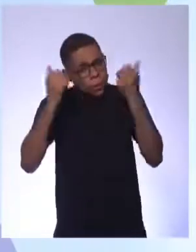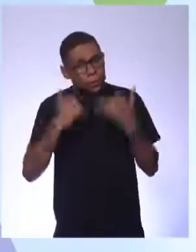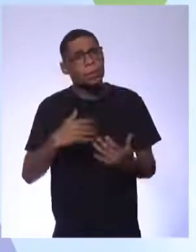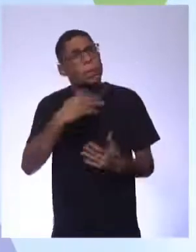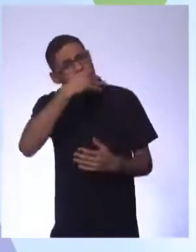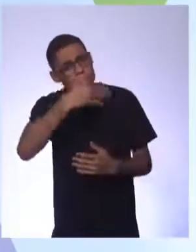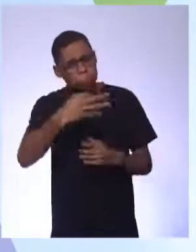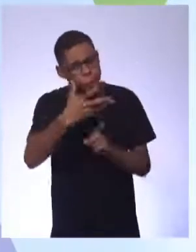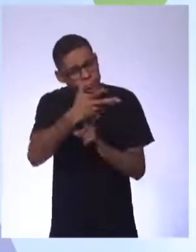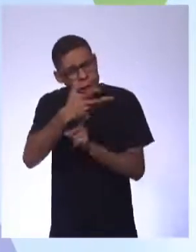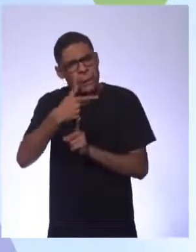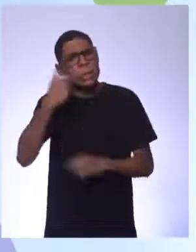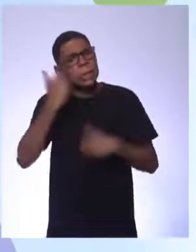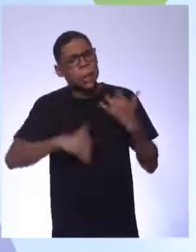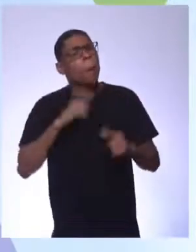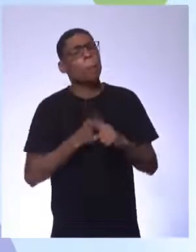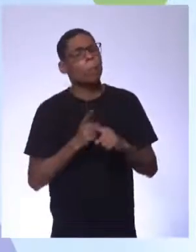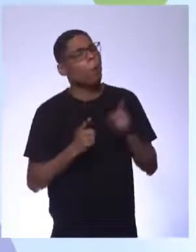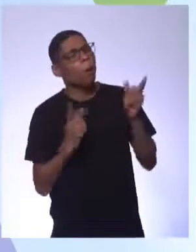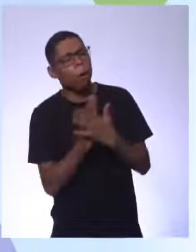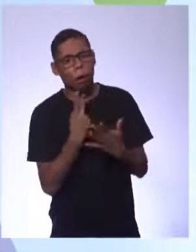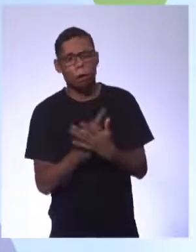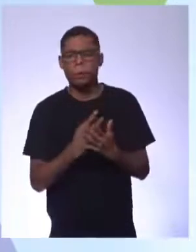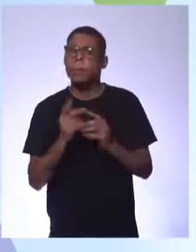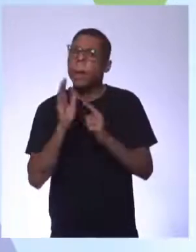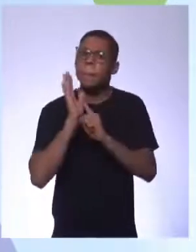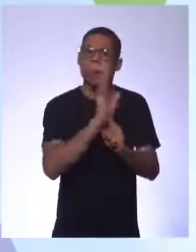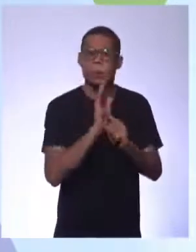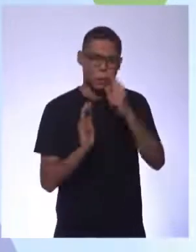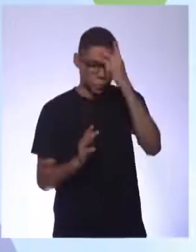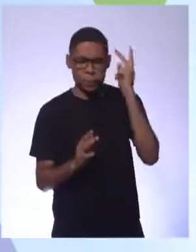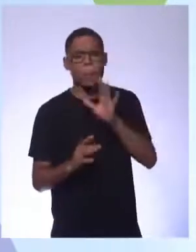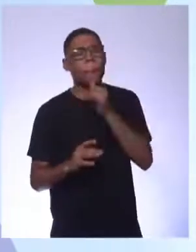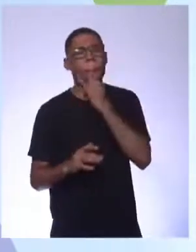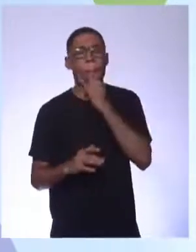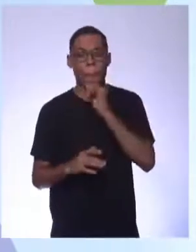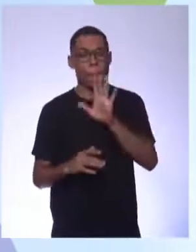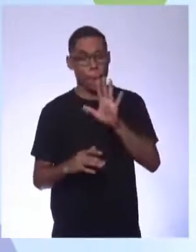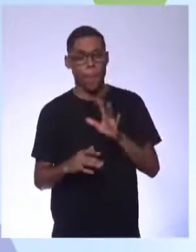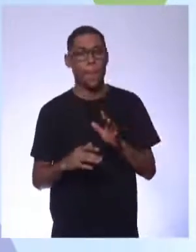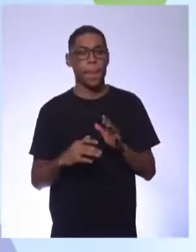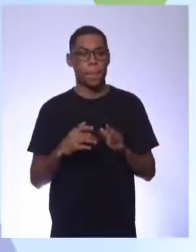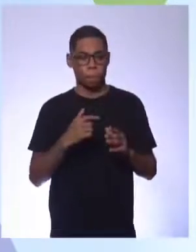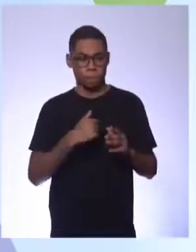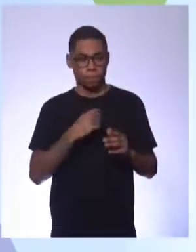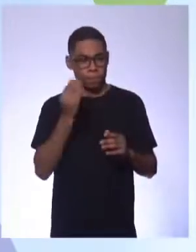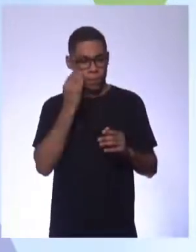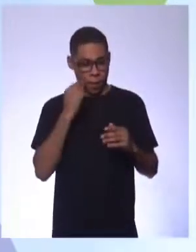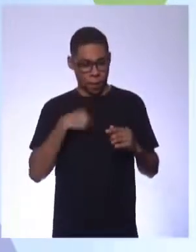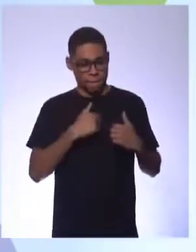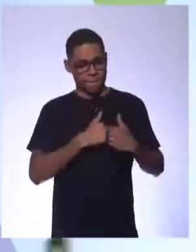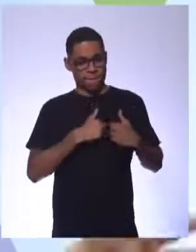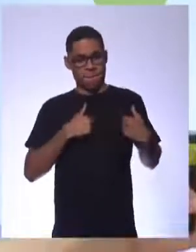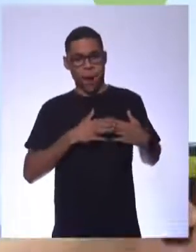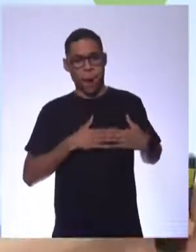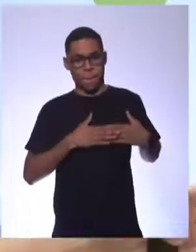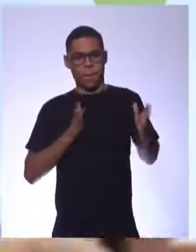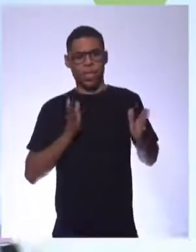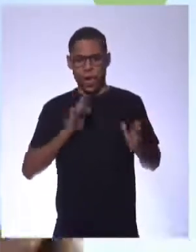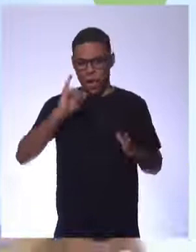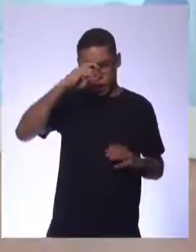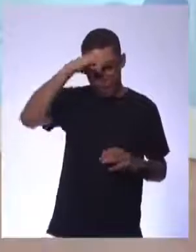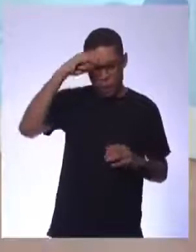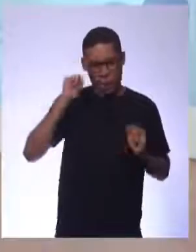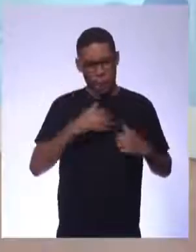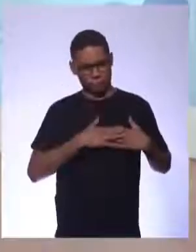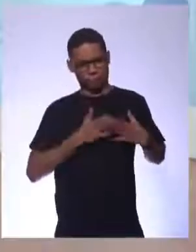procure argumentos, fundamente o seu texto e apresente pessoas. Olha só, uma coisa, aí eu vou abrir meu coração com vocês. Estamos em janeiro mesmo, né? A gente pode abrir